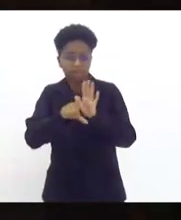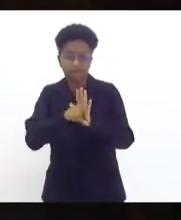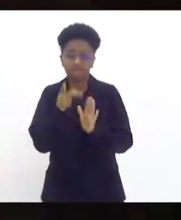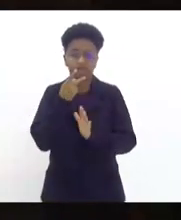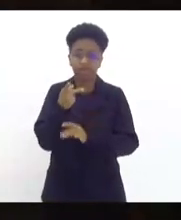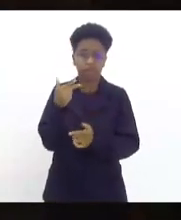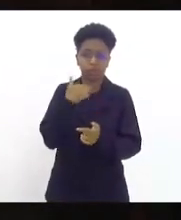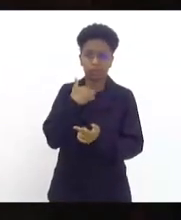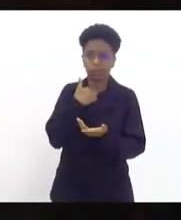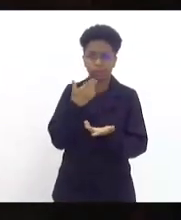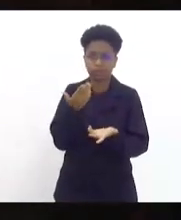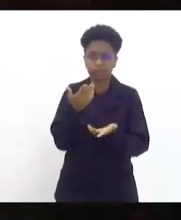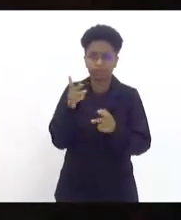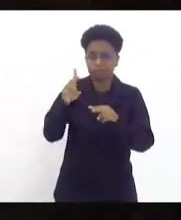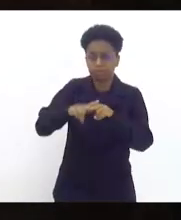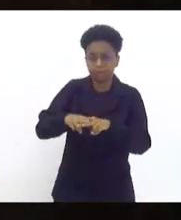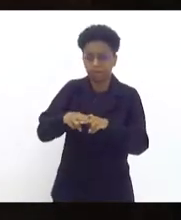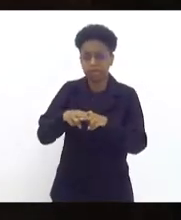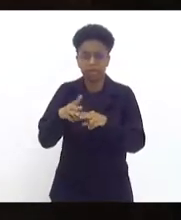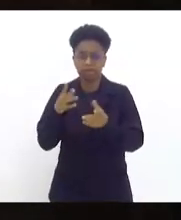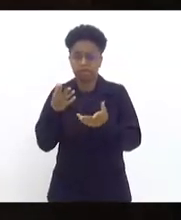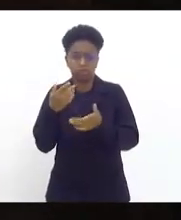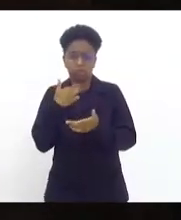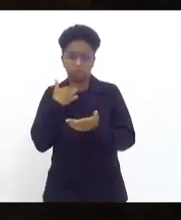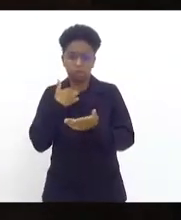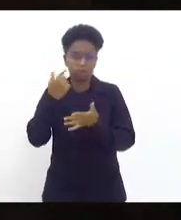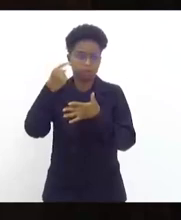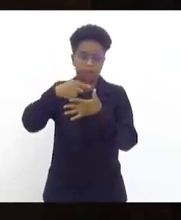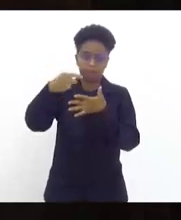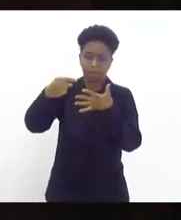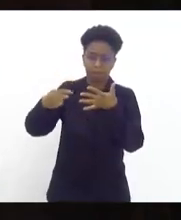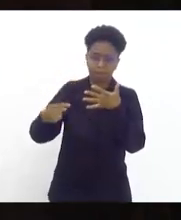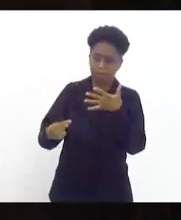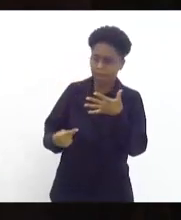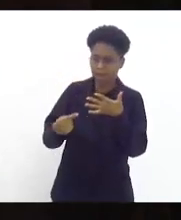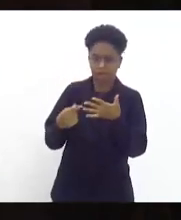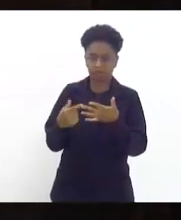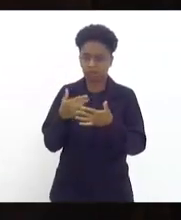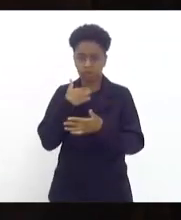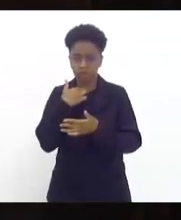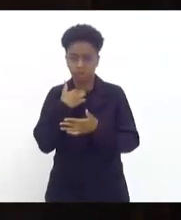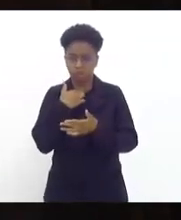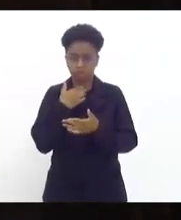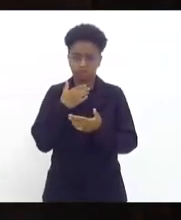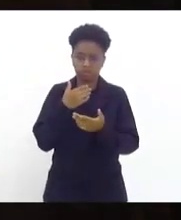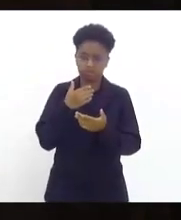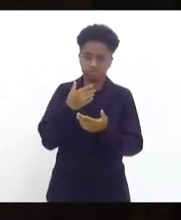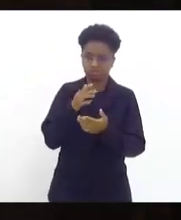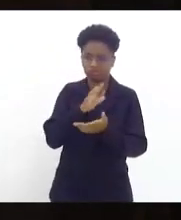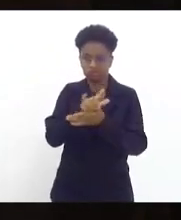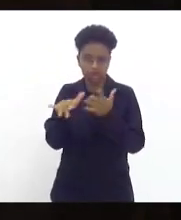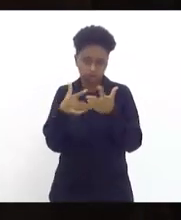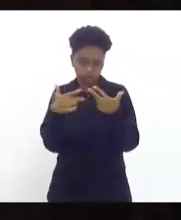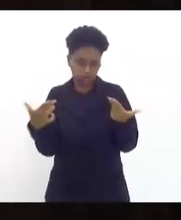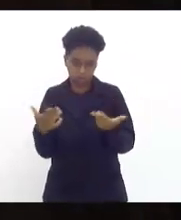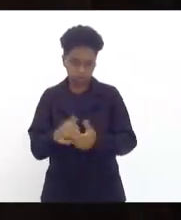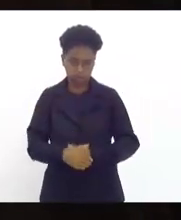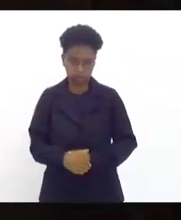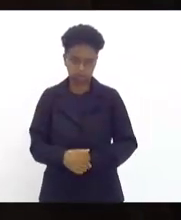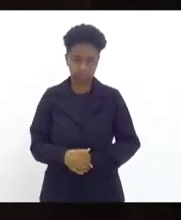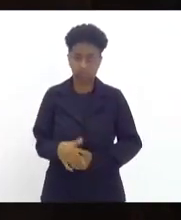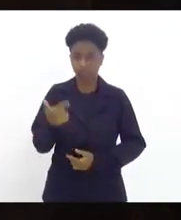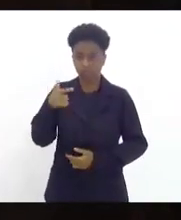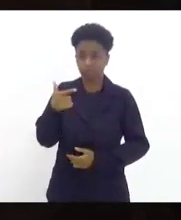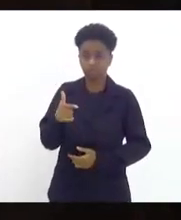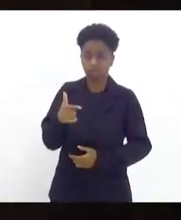ser preso com efetivamente não pode levar positivamente que não pode não sei que lá ah ele não